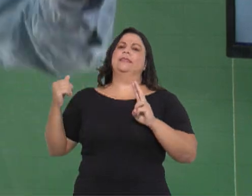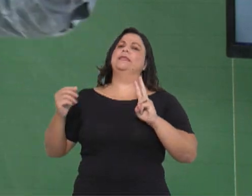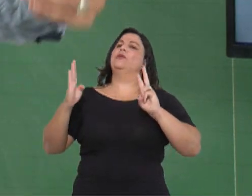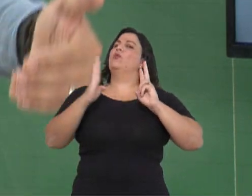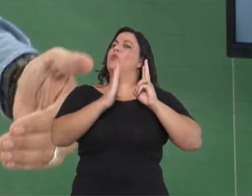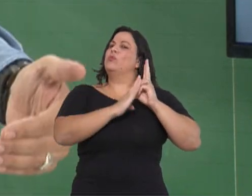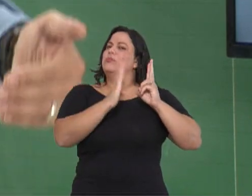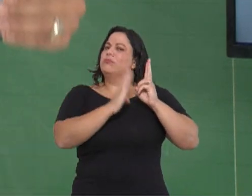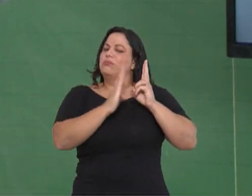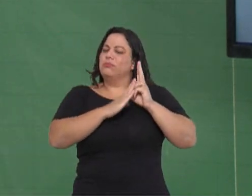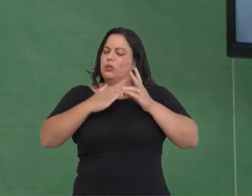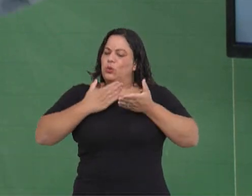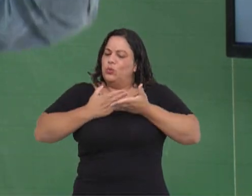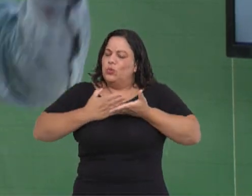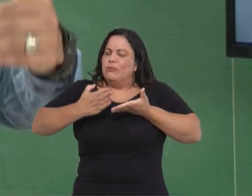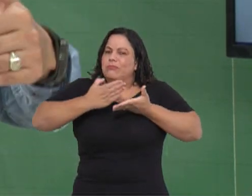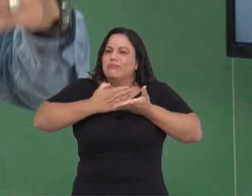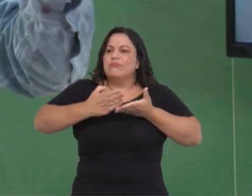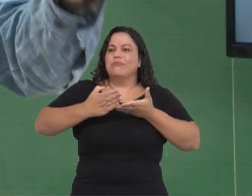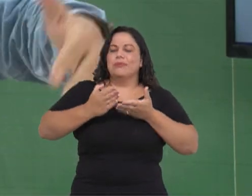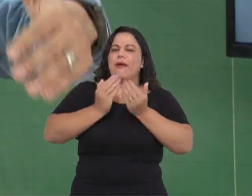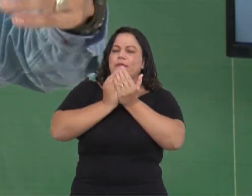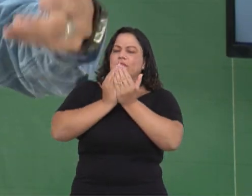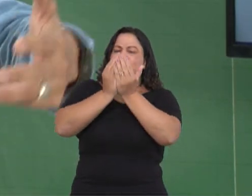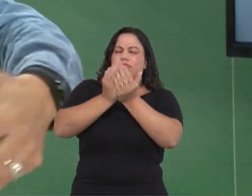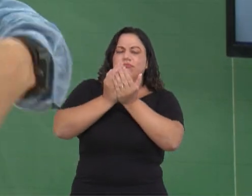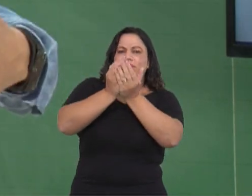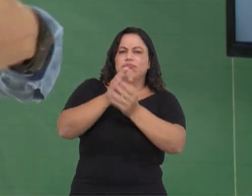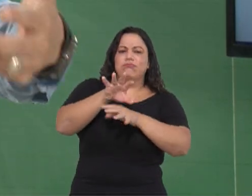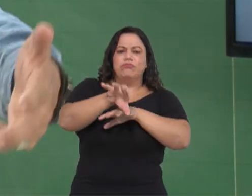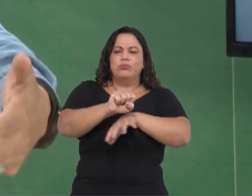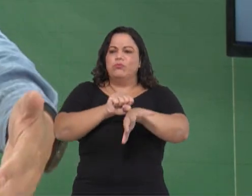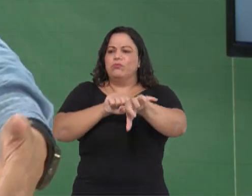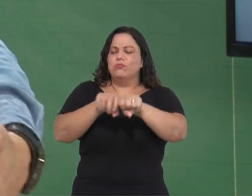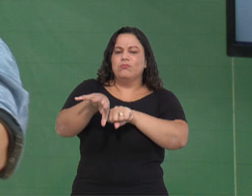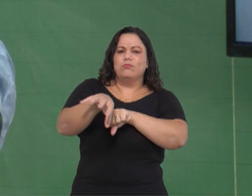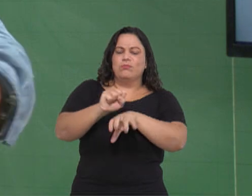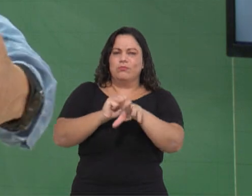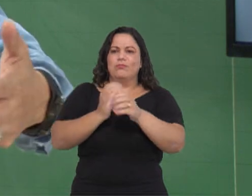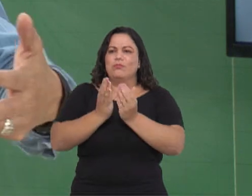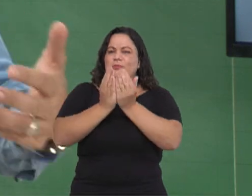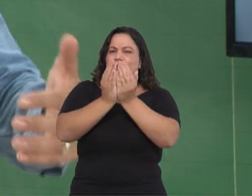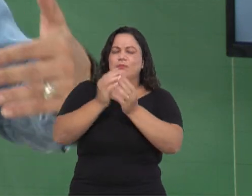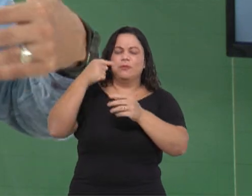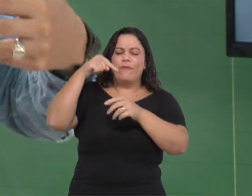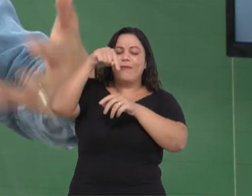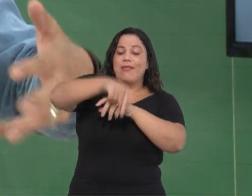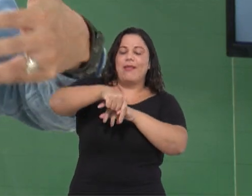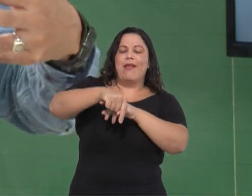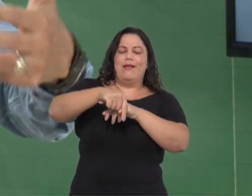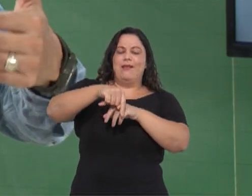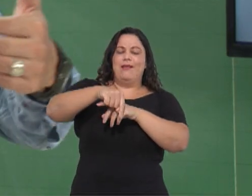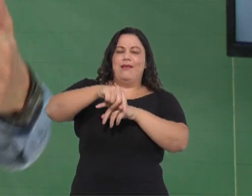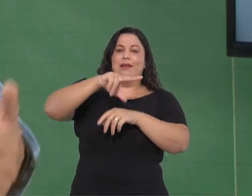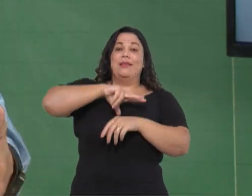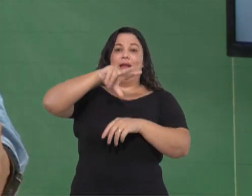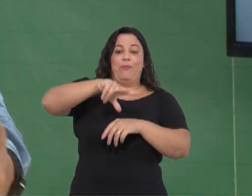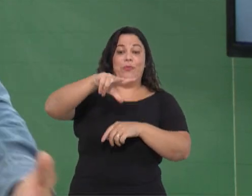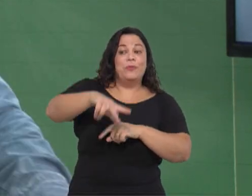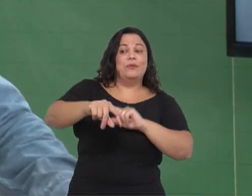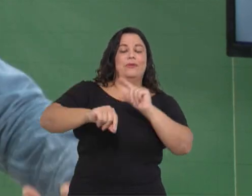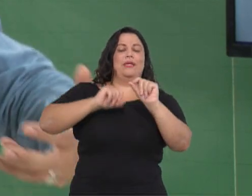habitavam, então veio o colonizador de Portugal, Espanha, enfim, da Europa, trazendo com ele sua cultura, sua